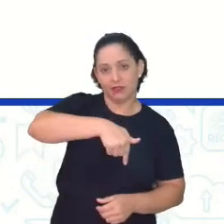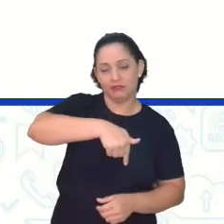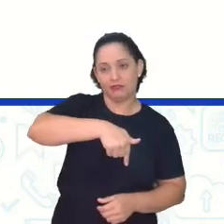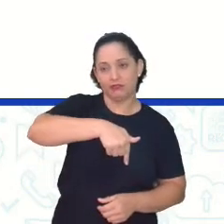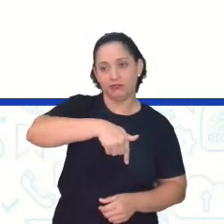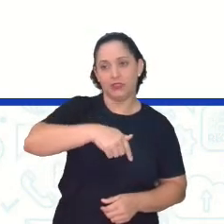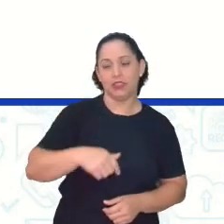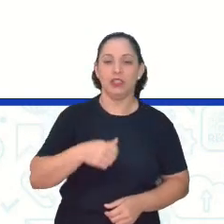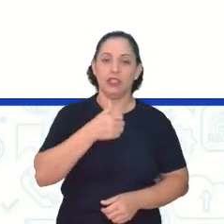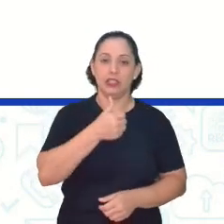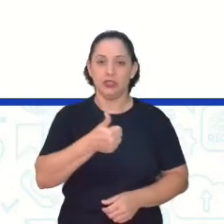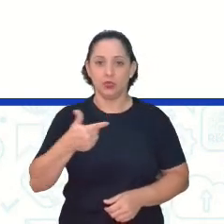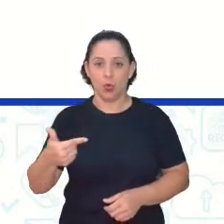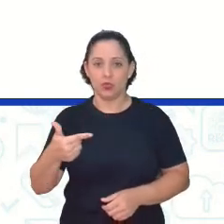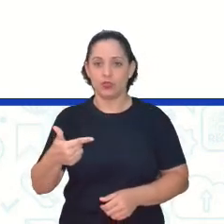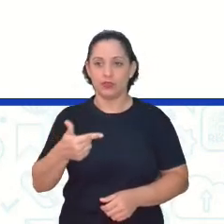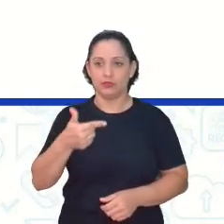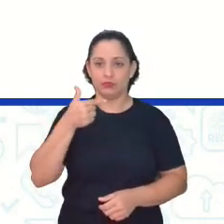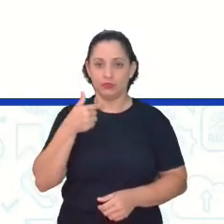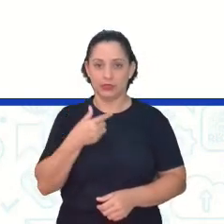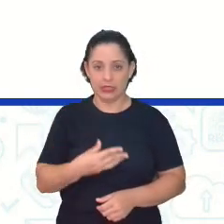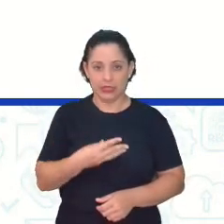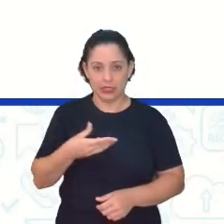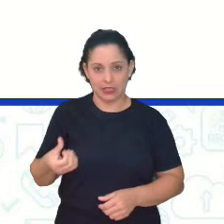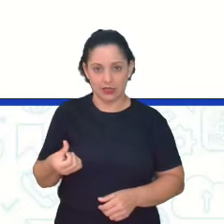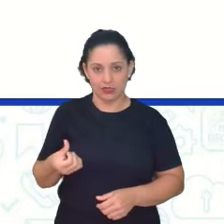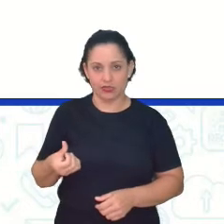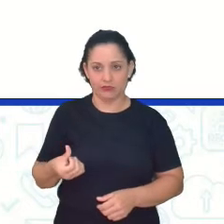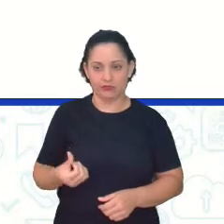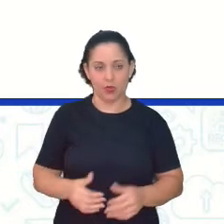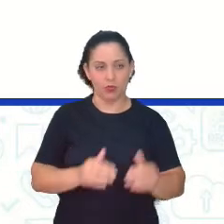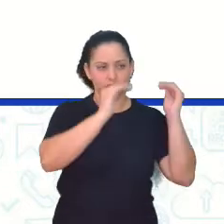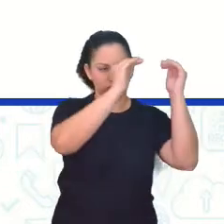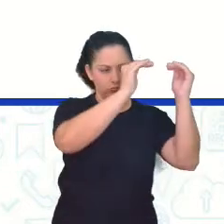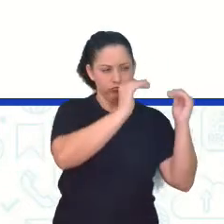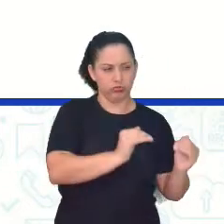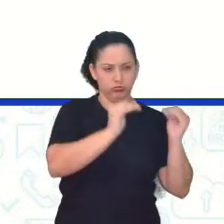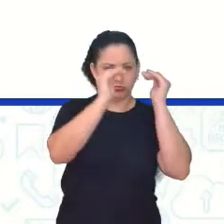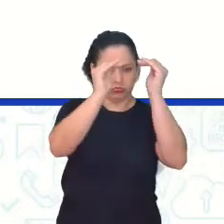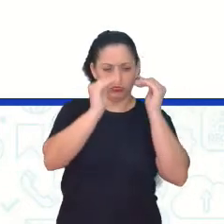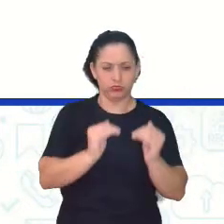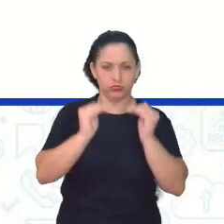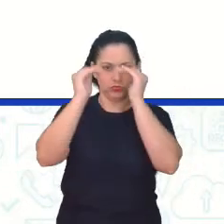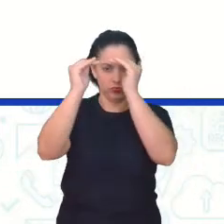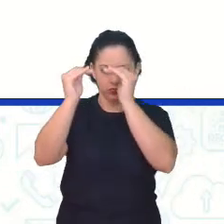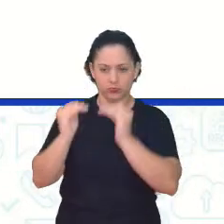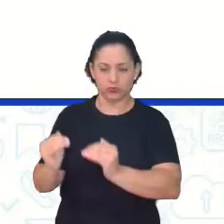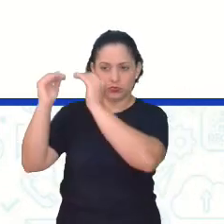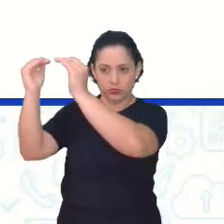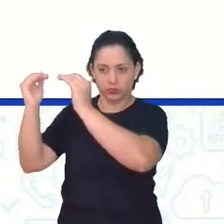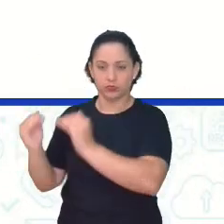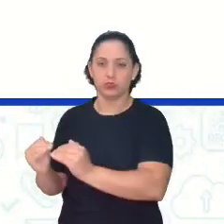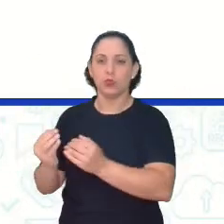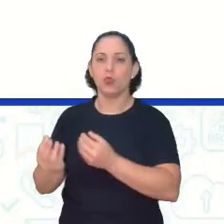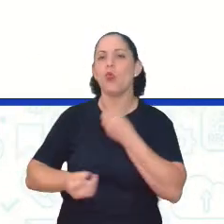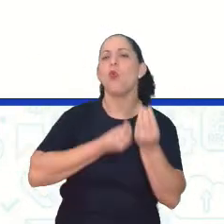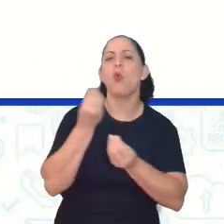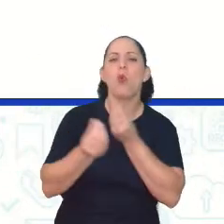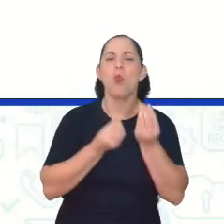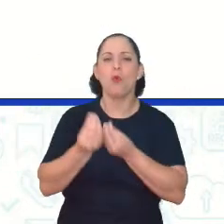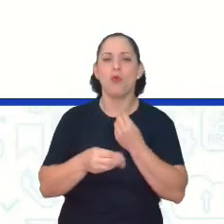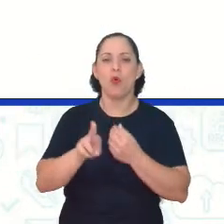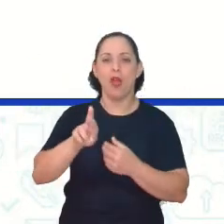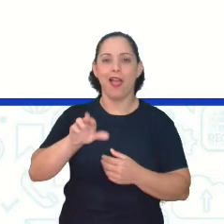vou relacionar o número 12 com o número 36, tá bom? Como é que a gente vai fazer isso, Pedro? Através de